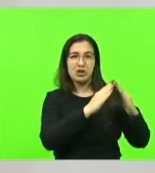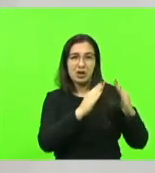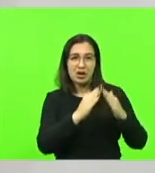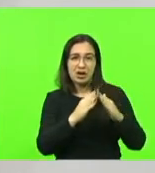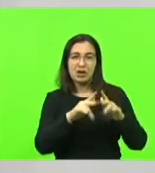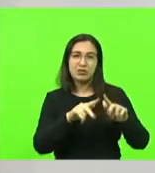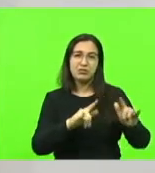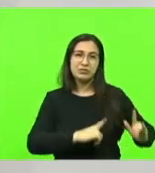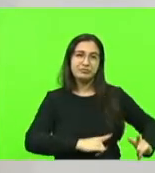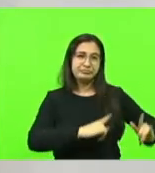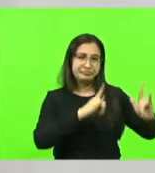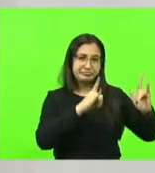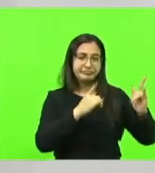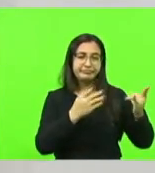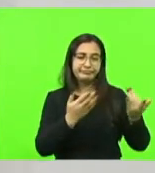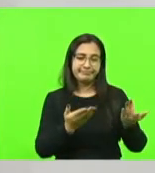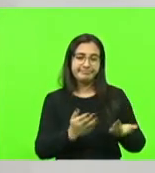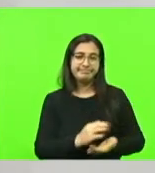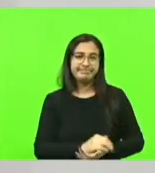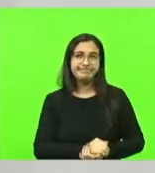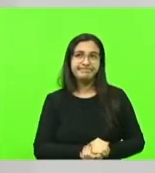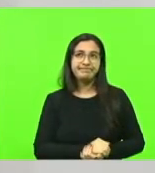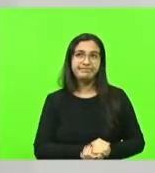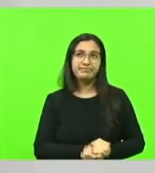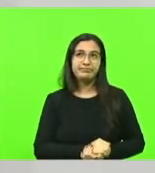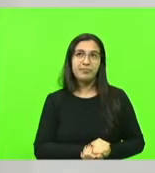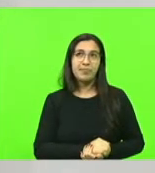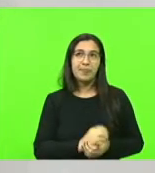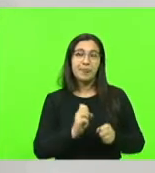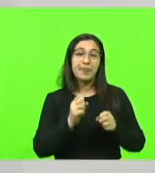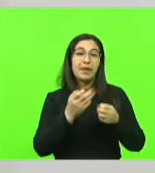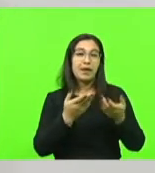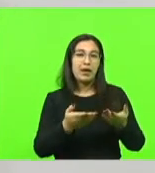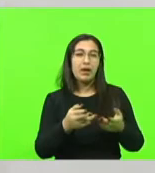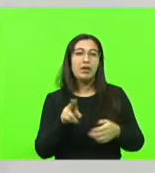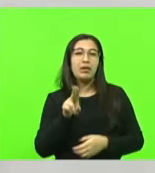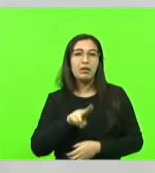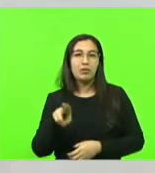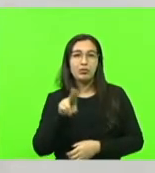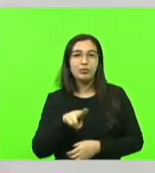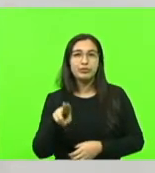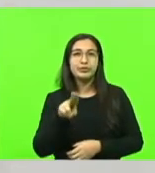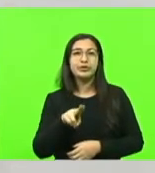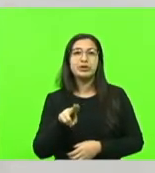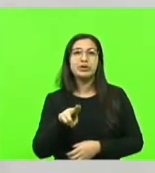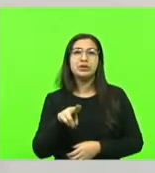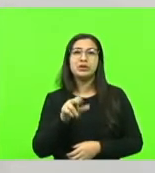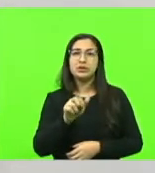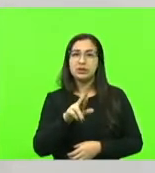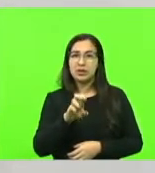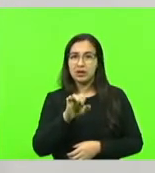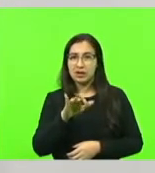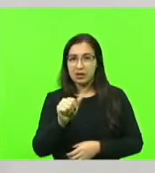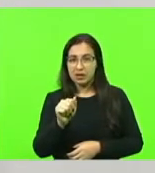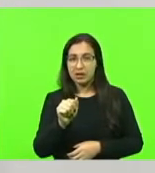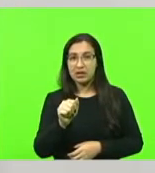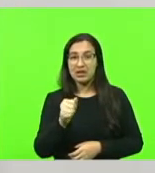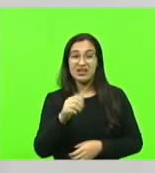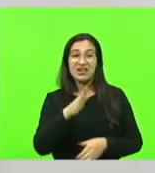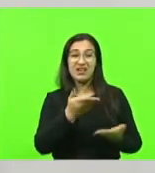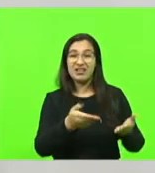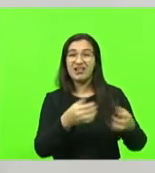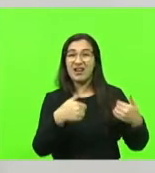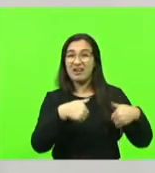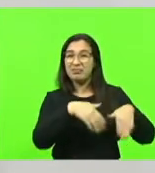de fundição, utiliza muita areia, essa areia é descartada e obrigada a